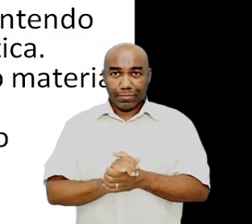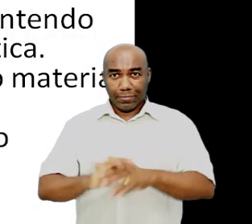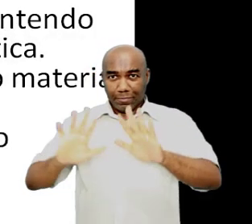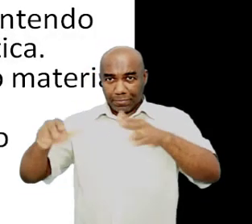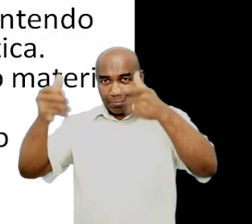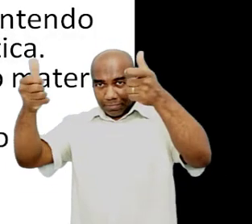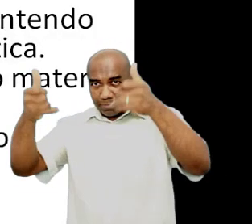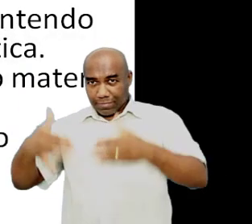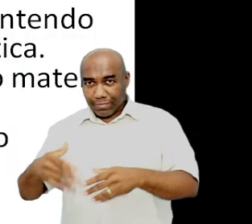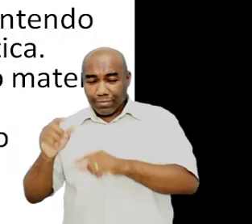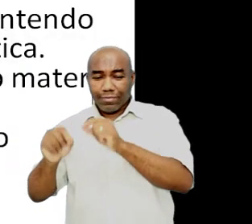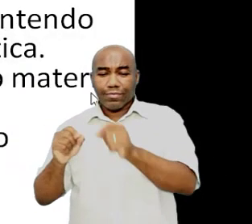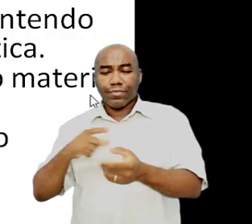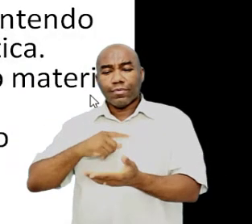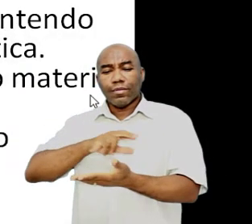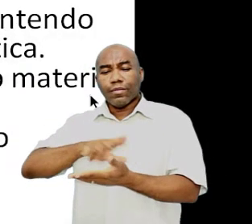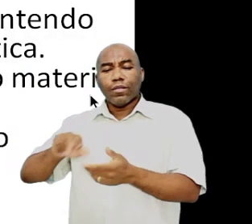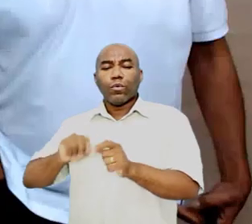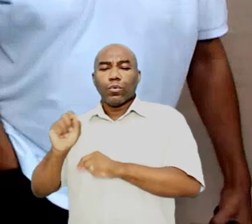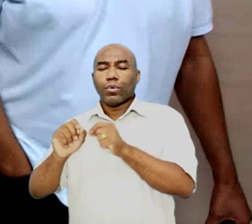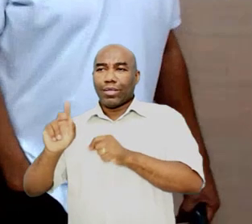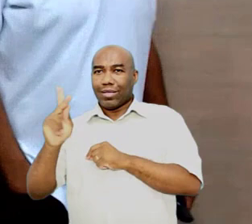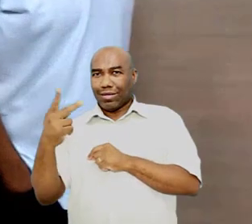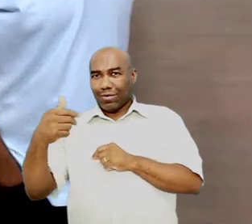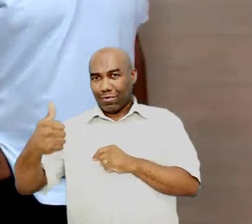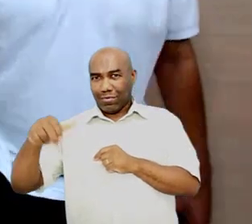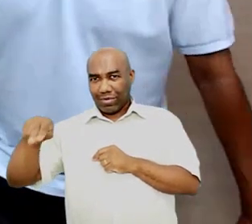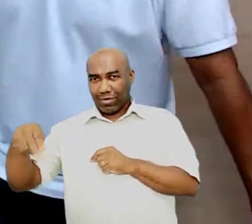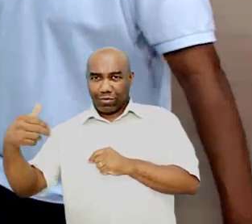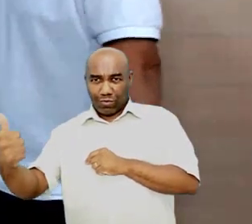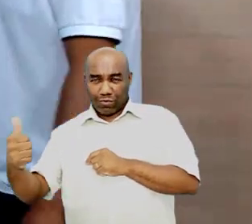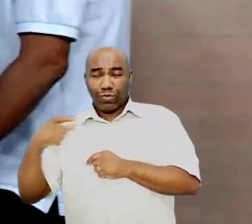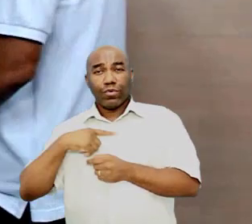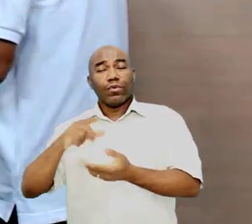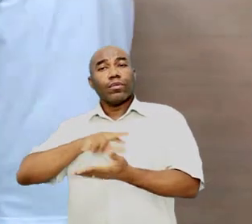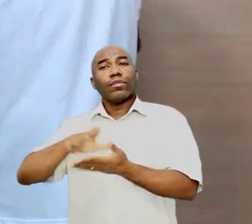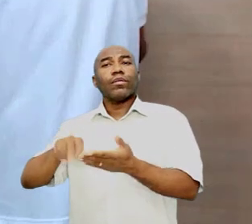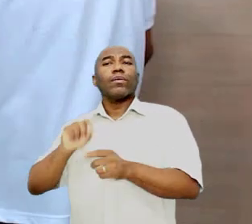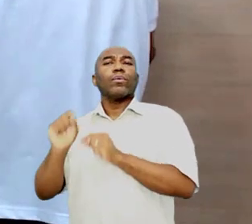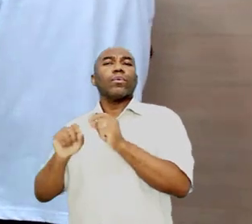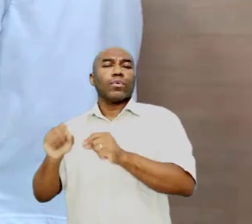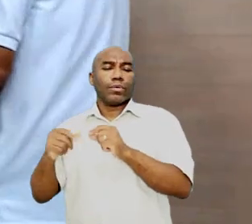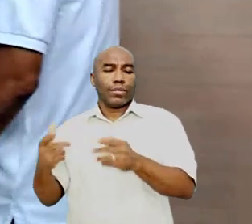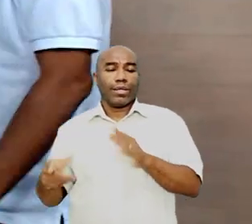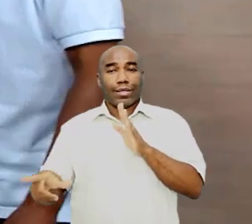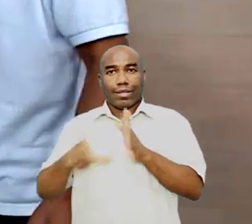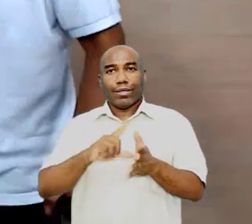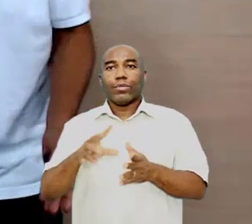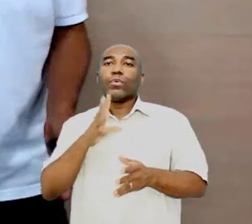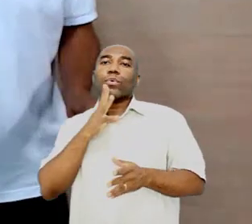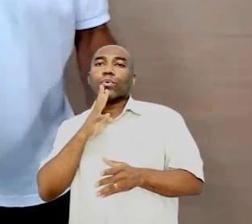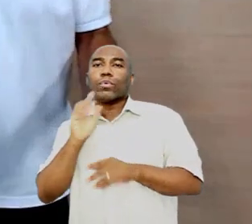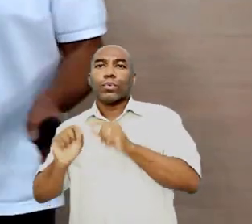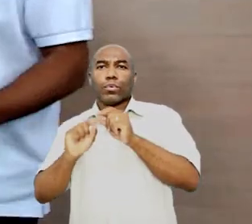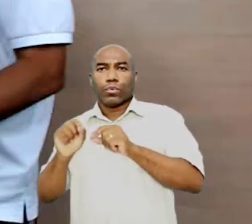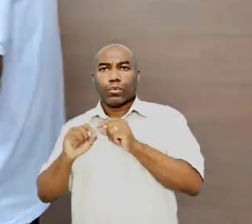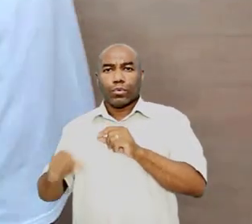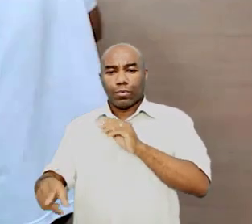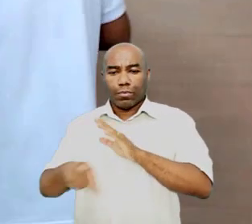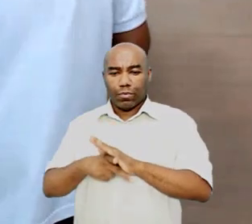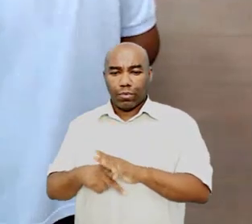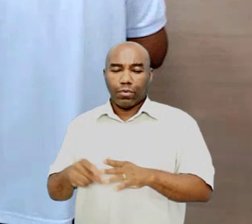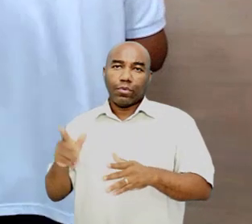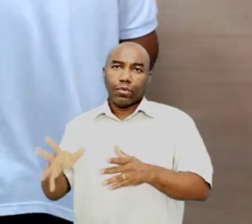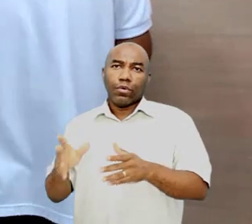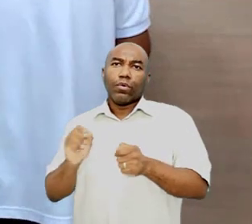quem que são os retrovírus? Vou citar um para você. Vírus ao contrário. Olha aqui, ó. Fala para mim. Retrovírus é o vírus